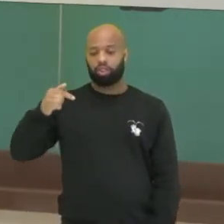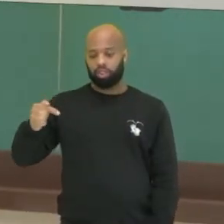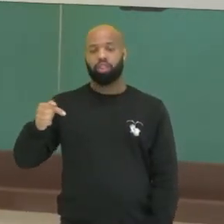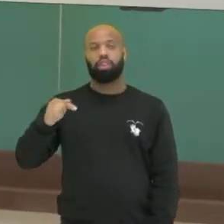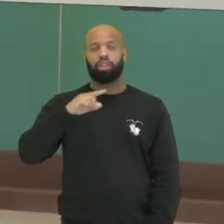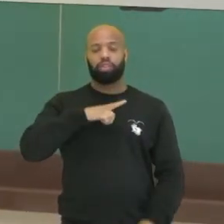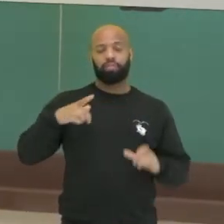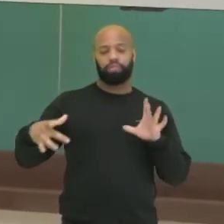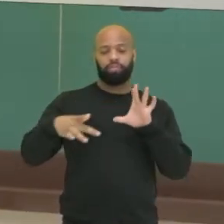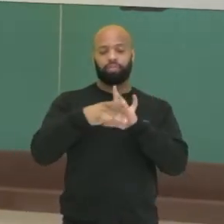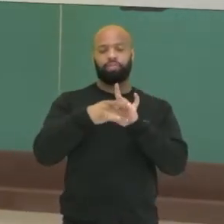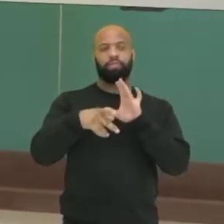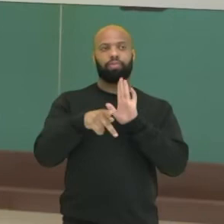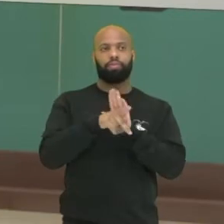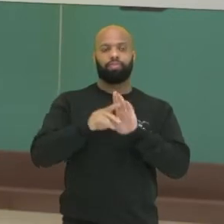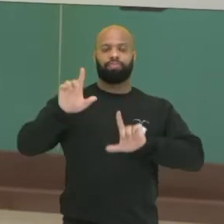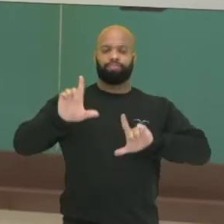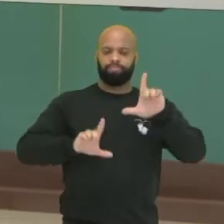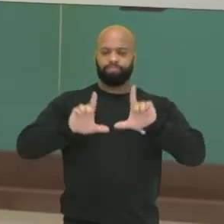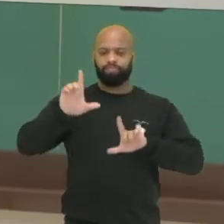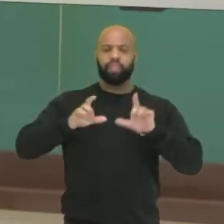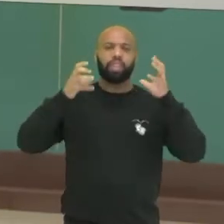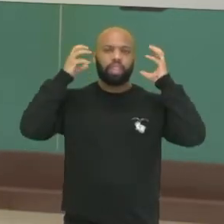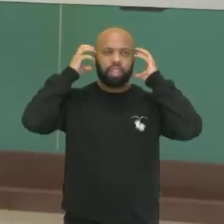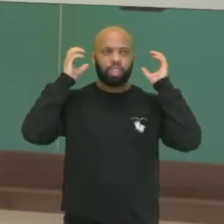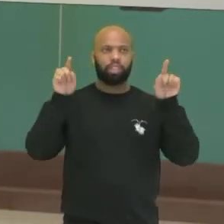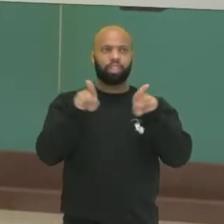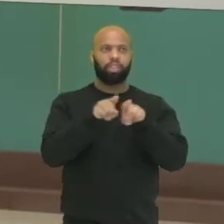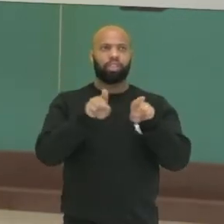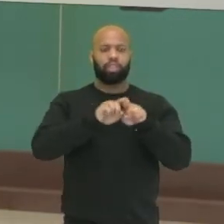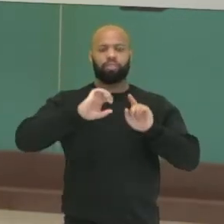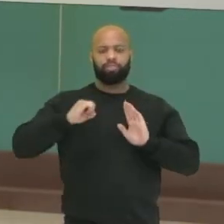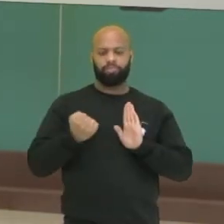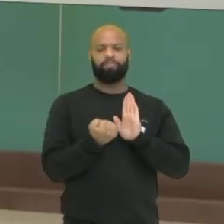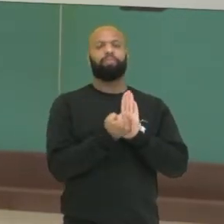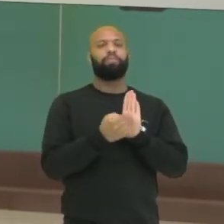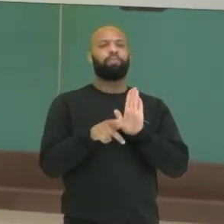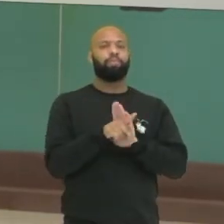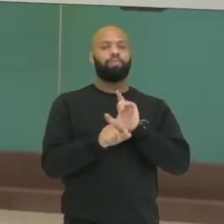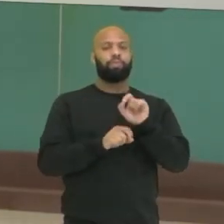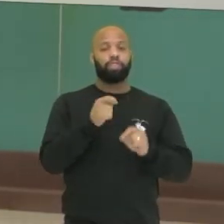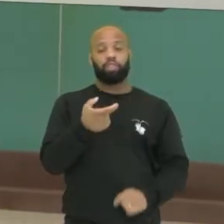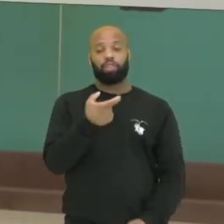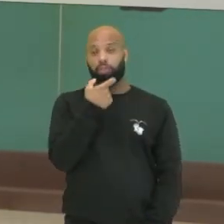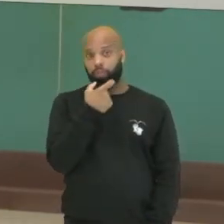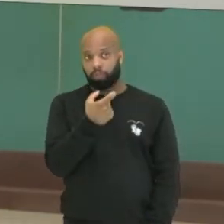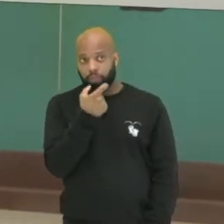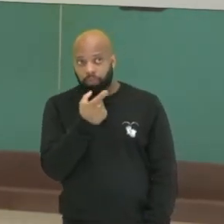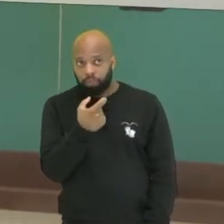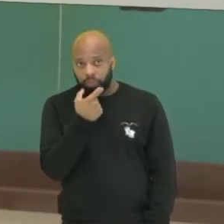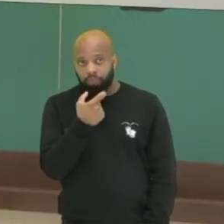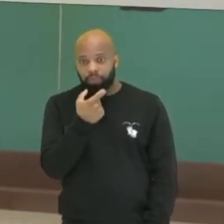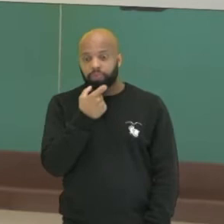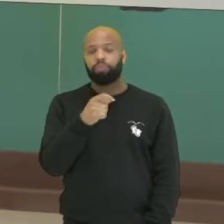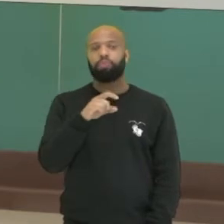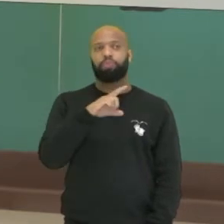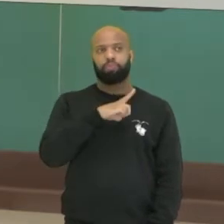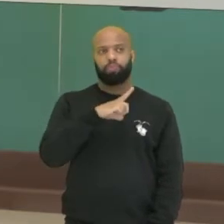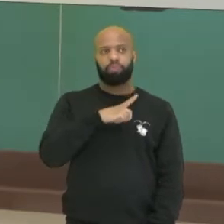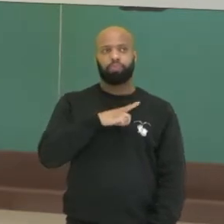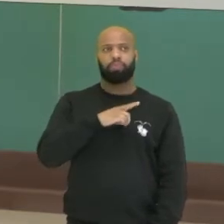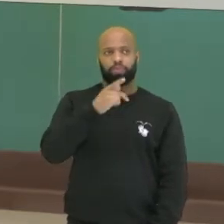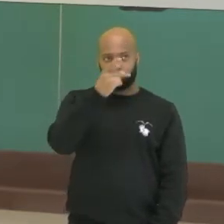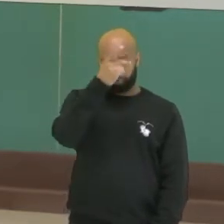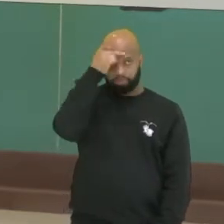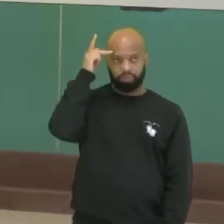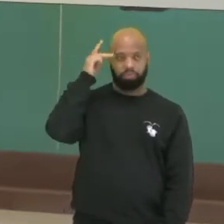veiculada na TV, no rádio, de uma marca, de uma bolacha, uma bolacha que tinha lá e que a